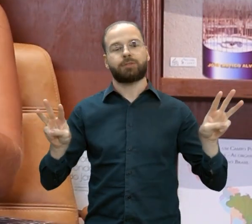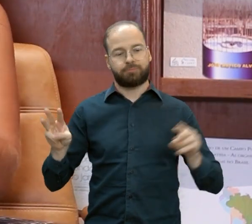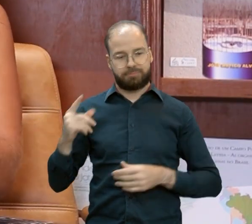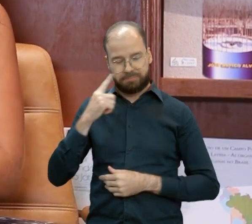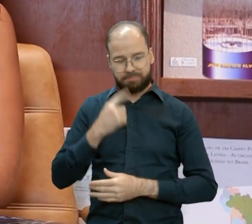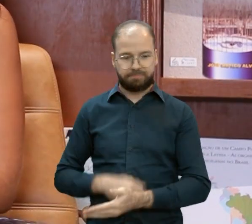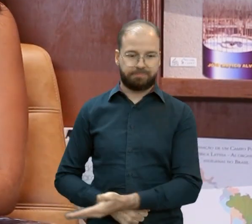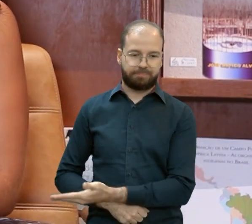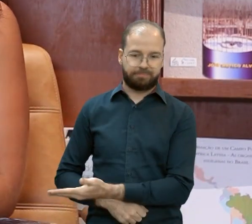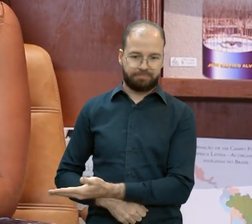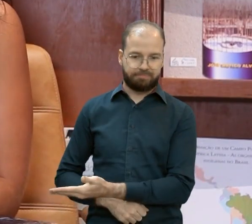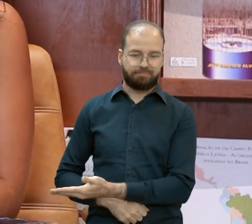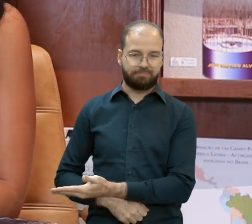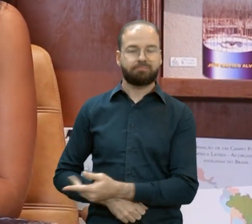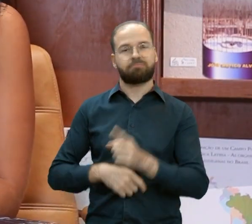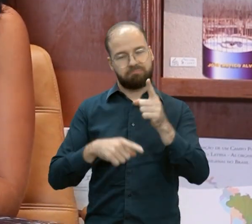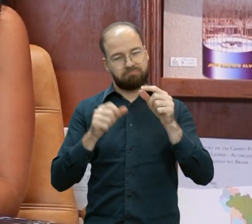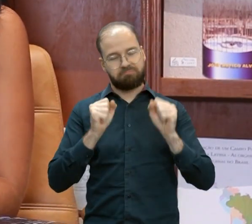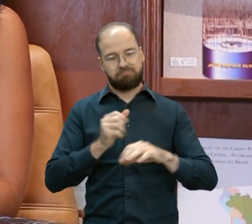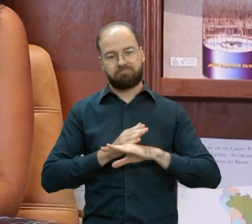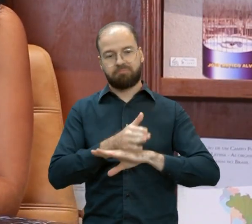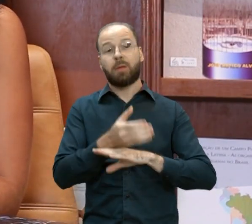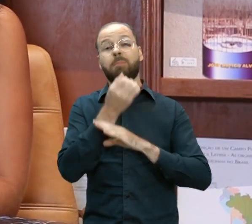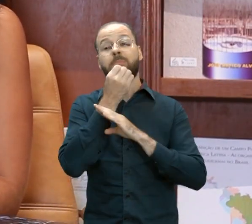editora.ufg.br. Acesse e boa leitura!